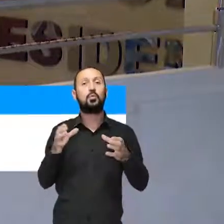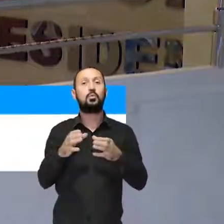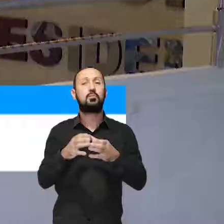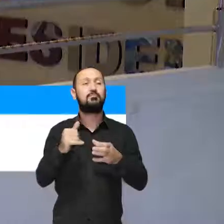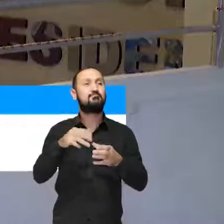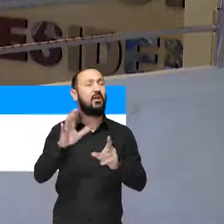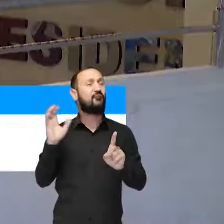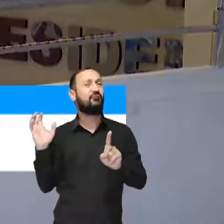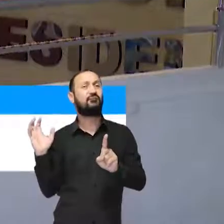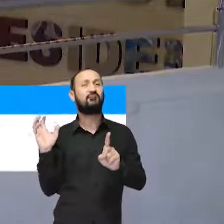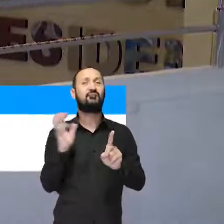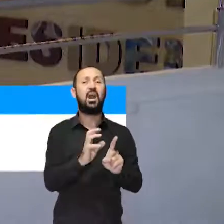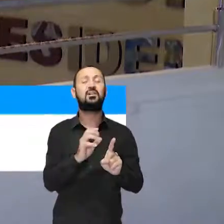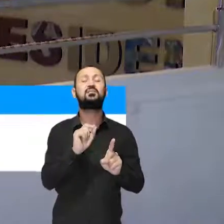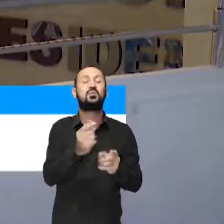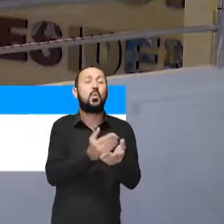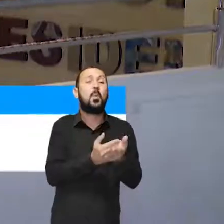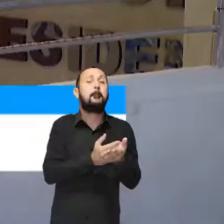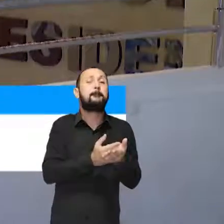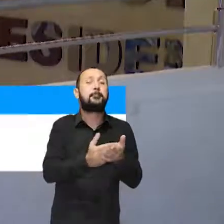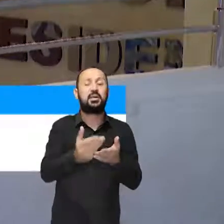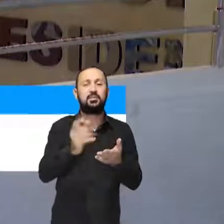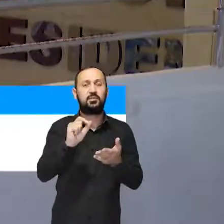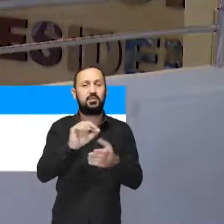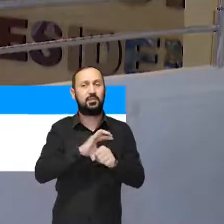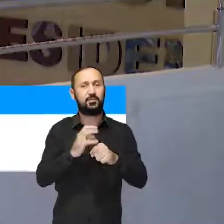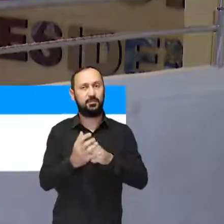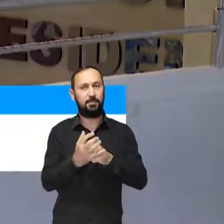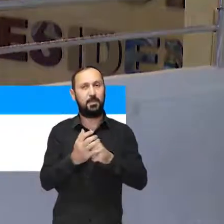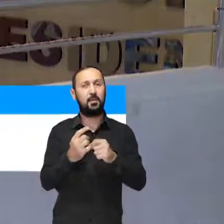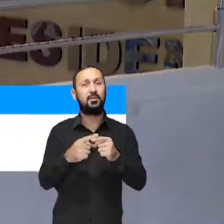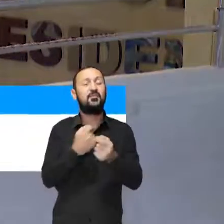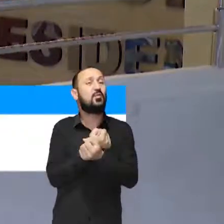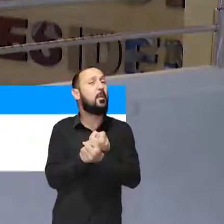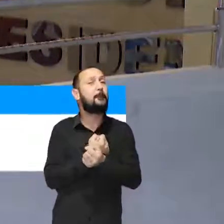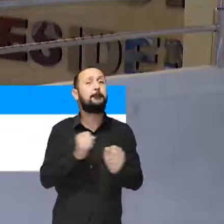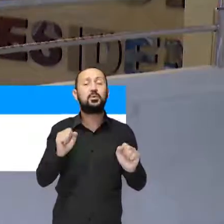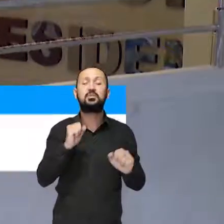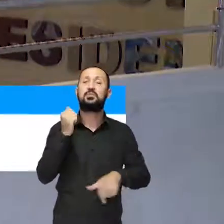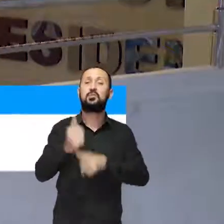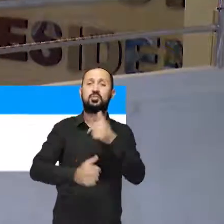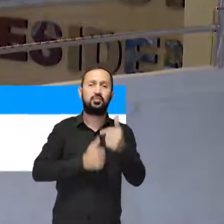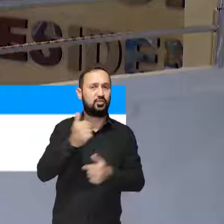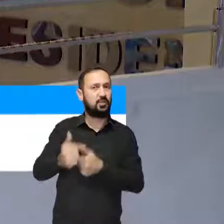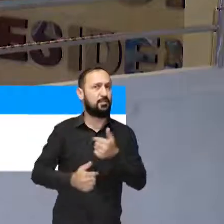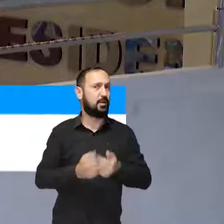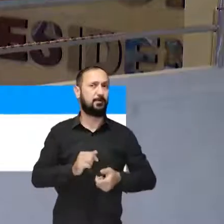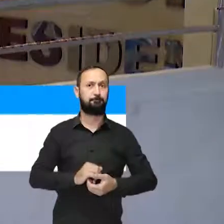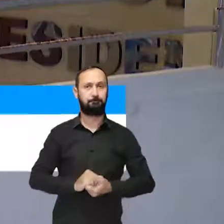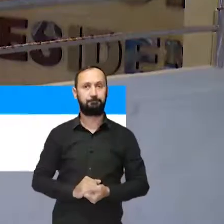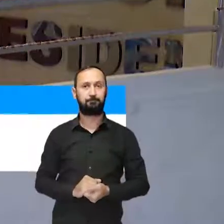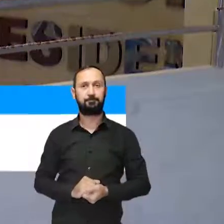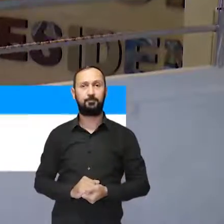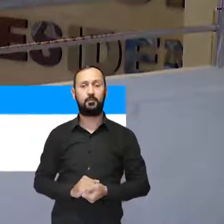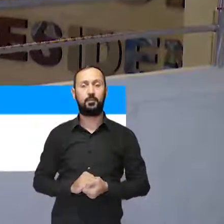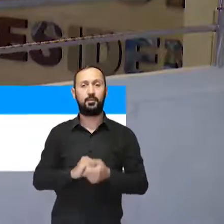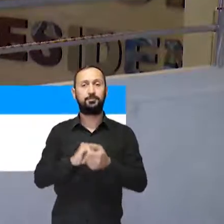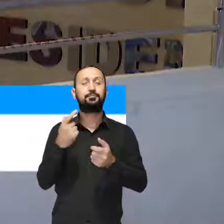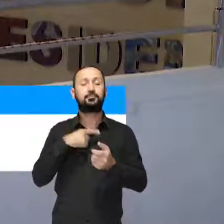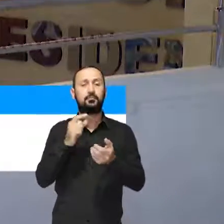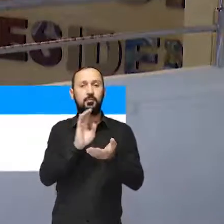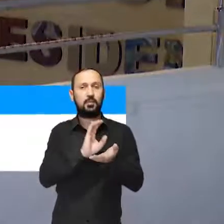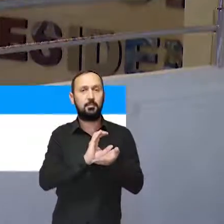foi uma das categorias mais afetadas desde o início da pandemia, que ficou impossibilitada de realizar suas